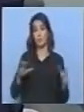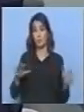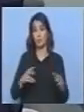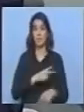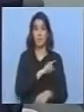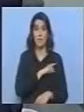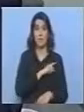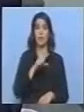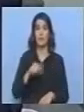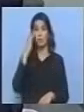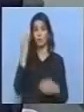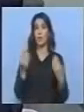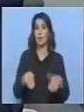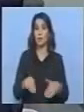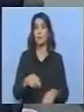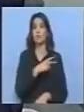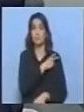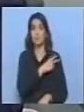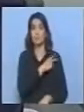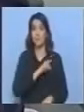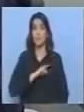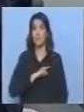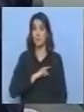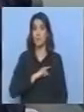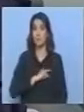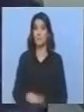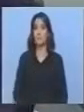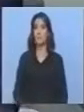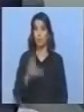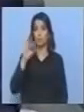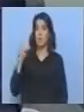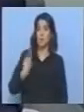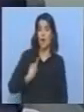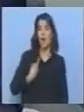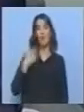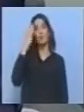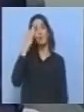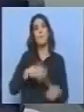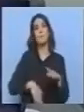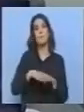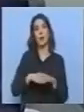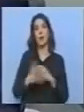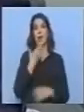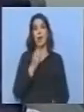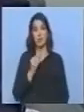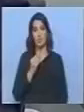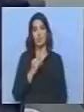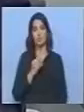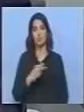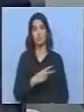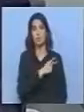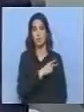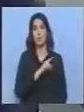privadas, também existe um número clausos para as universidades privadas. Sim. O Estado também fixa qual é o número máximo de alunos que as